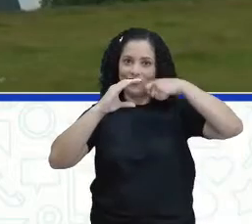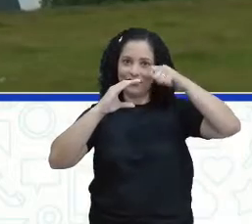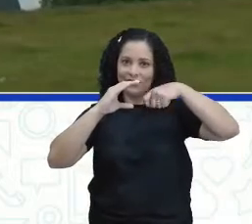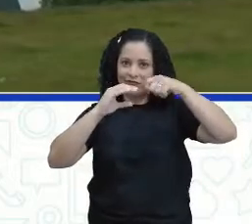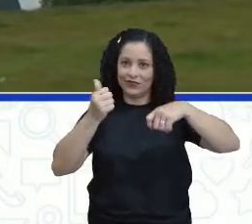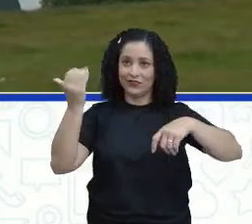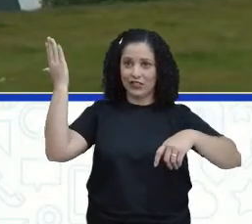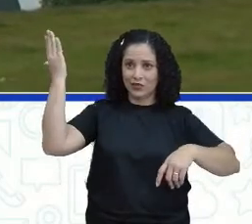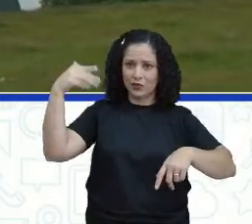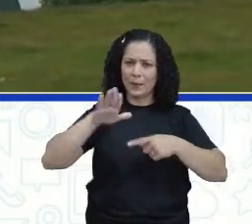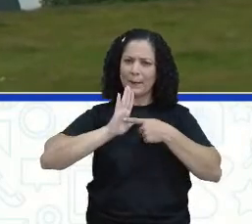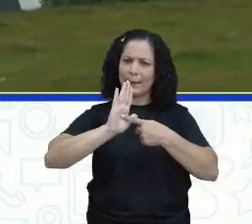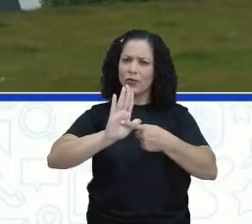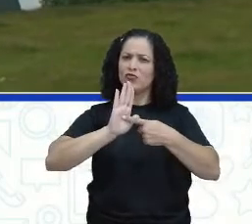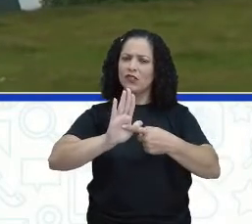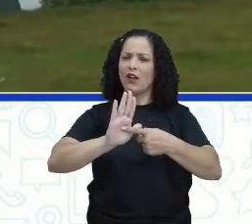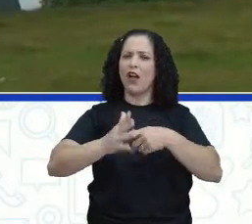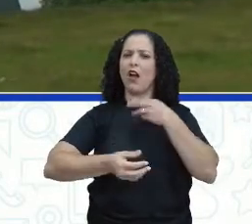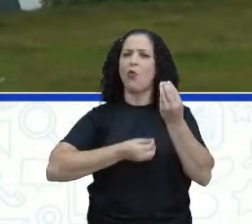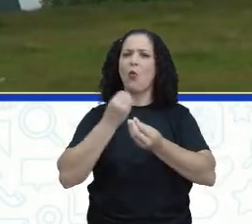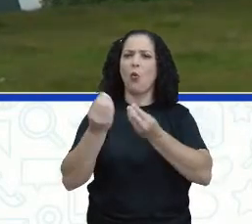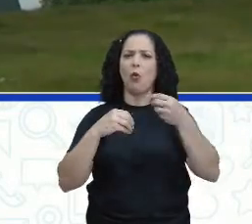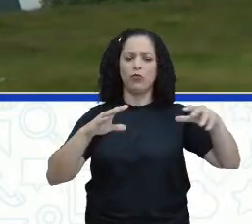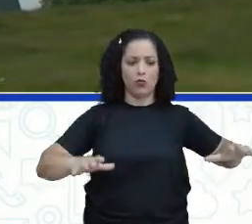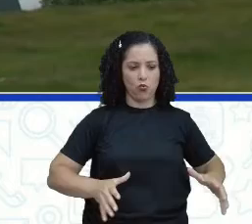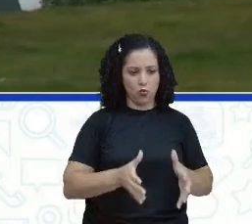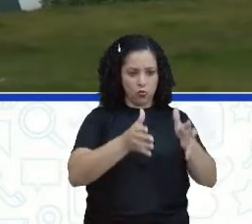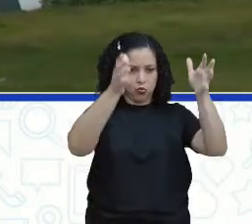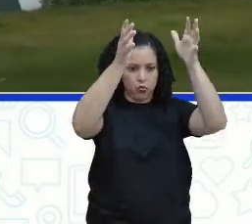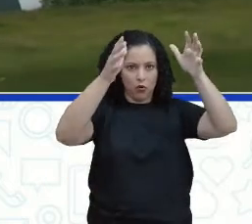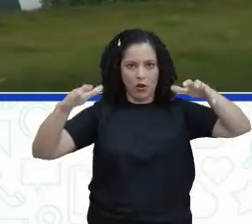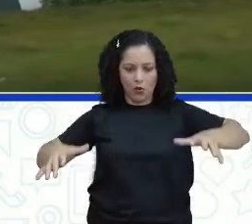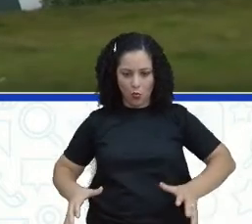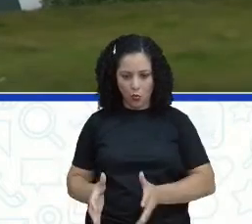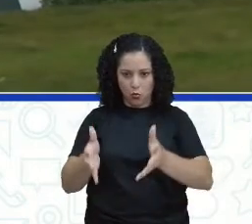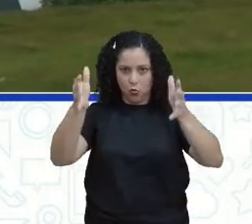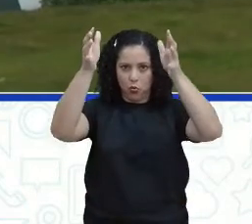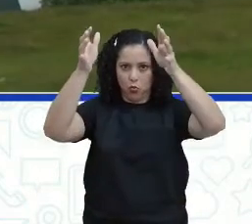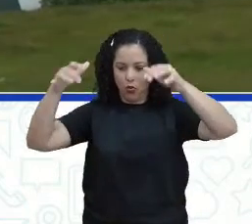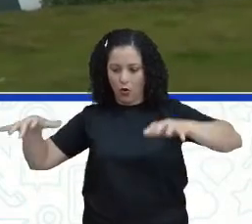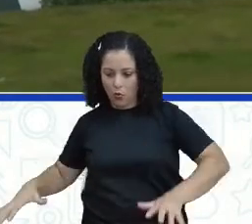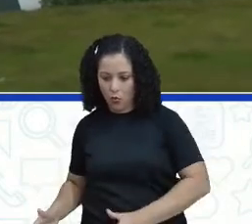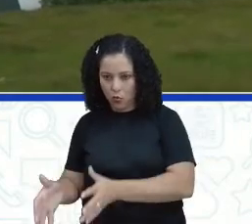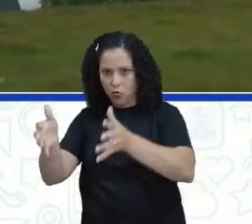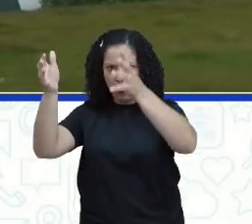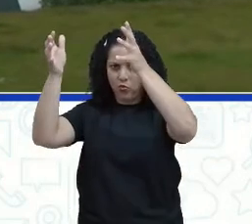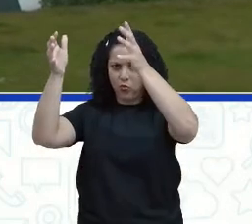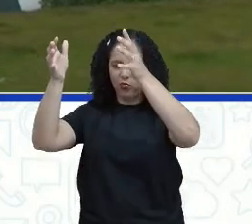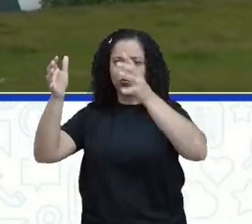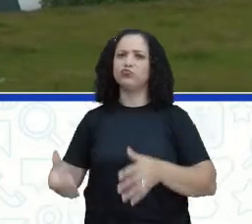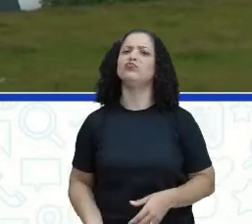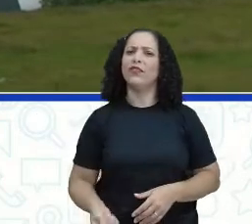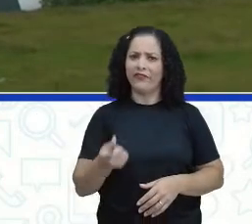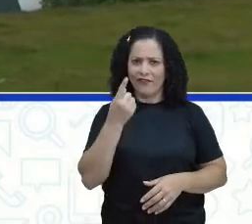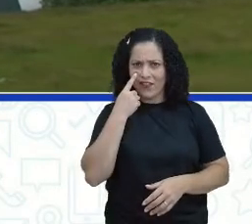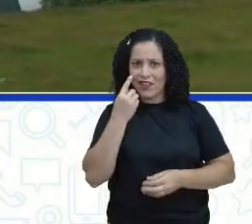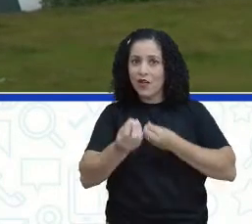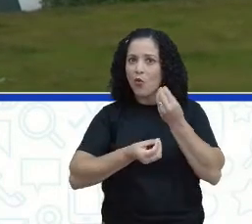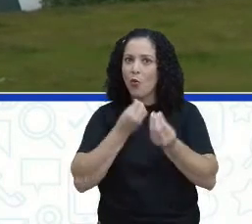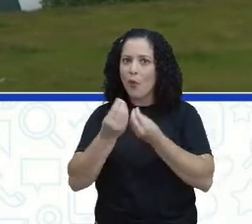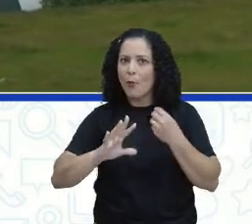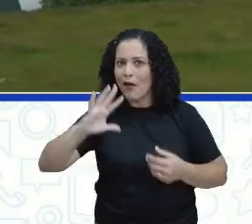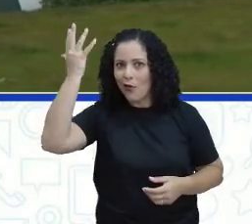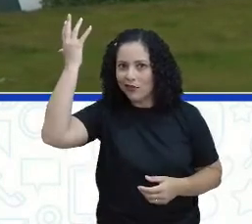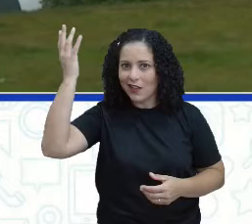animação, os reatores nucleares, né? Soltando essa fumaça aí. Vamos ver como é que isso